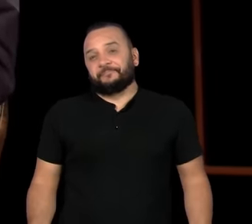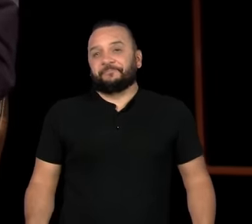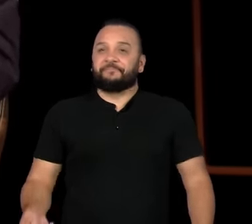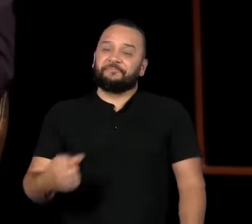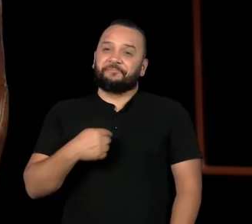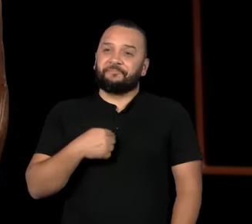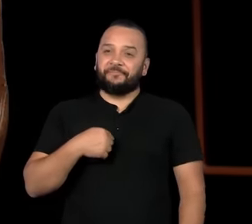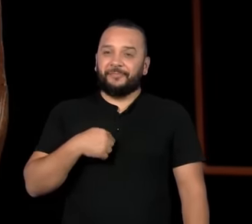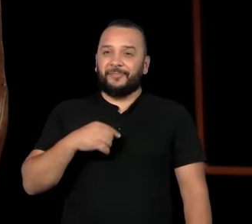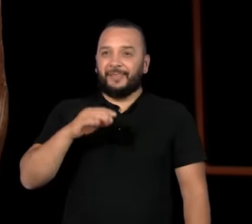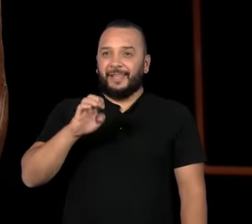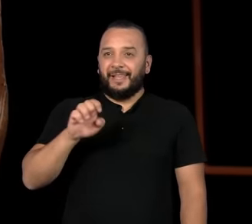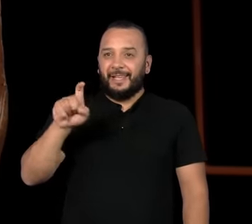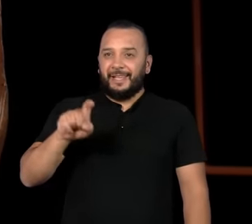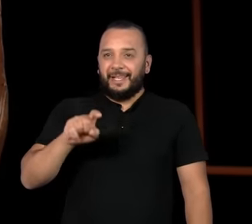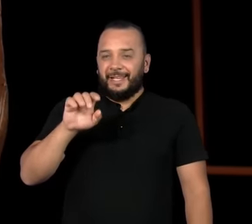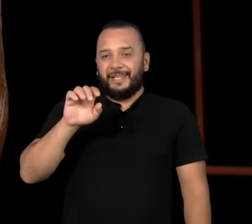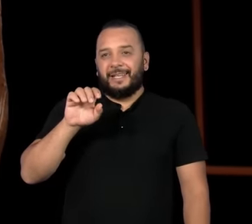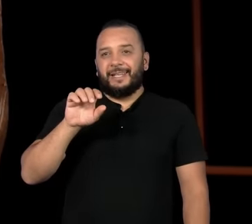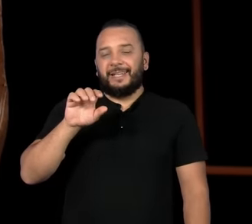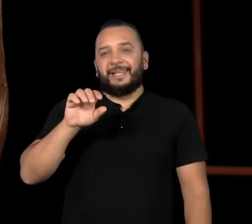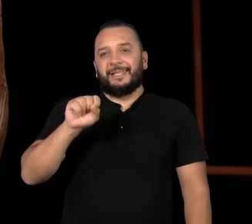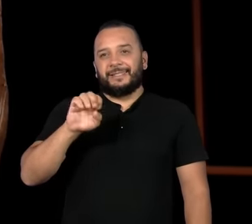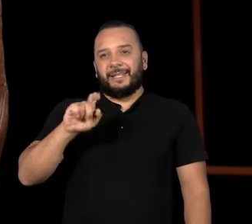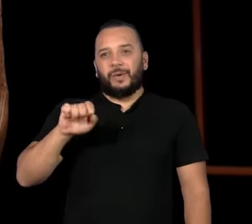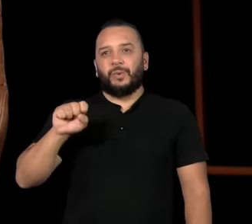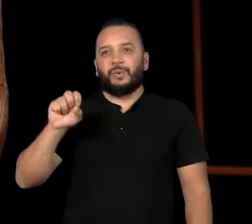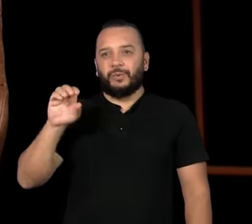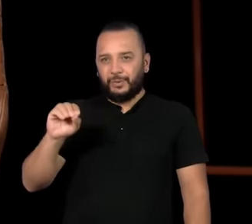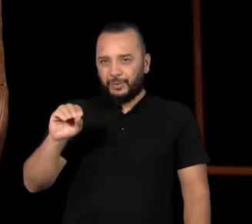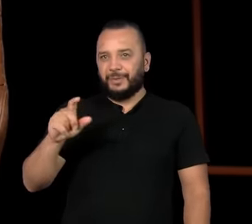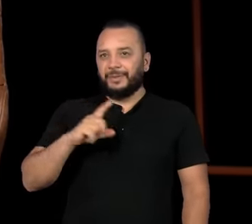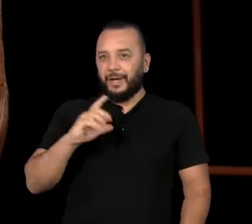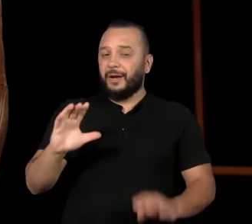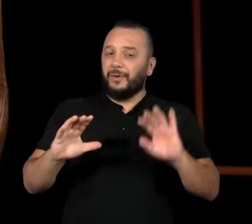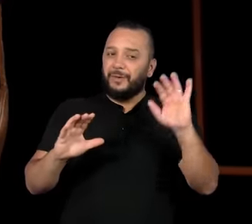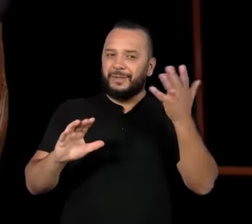na Excélsior, teve um episódio interessante que me ajudou